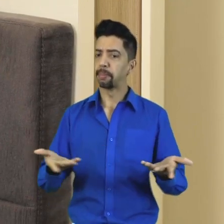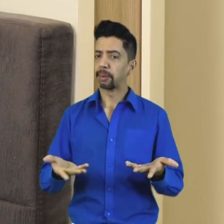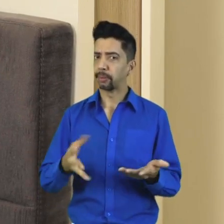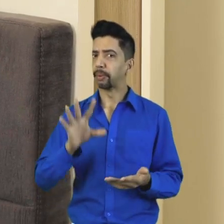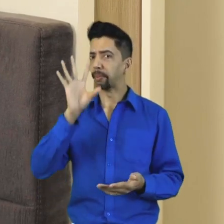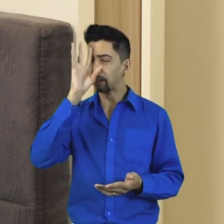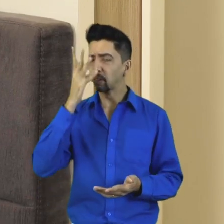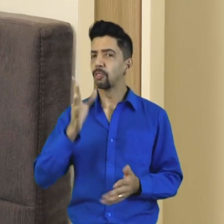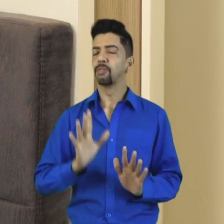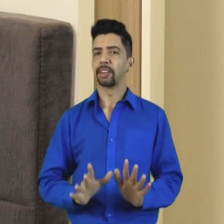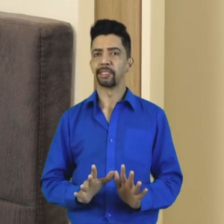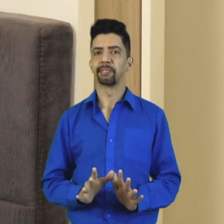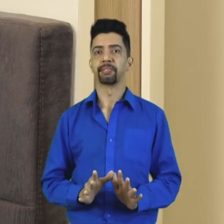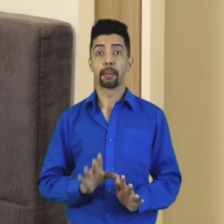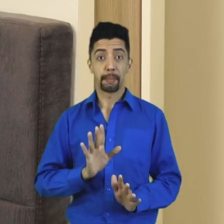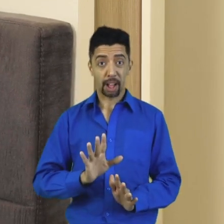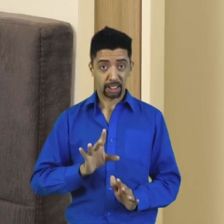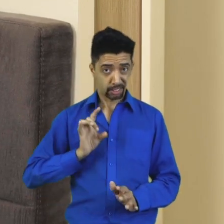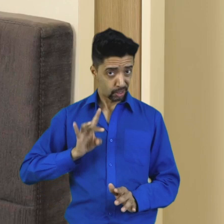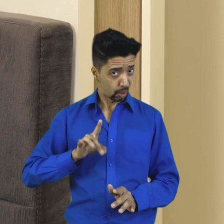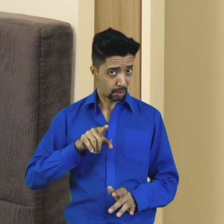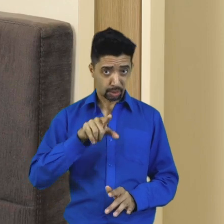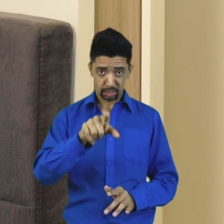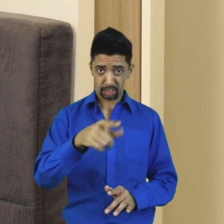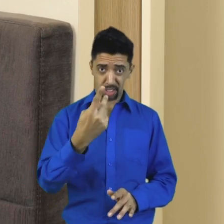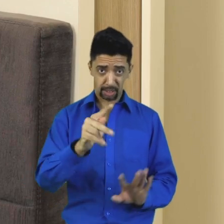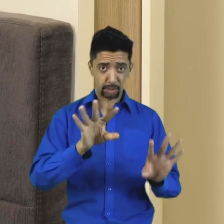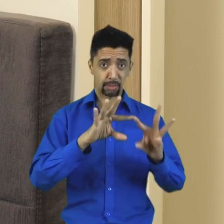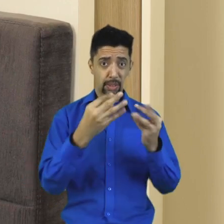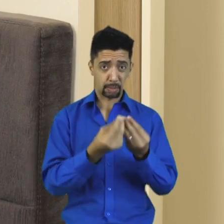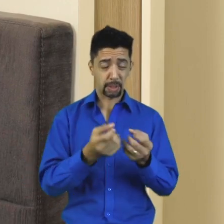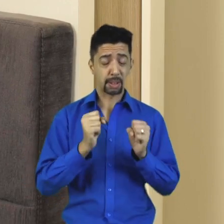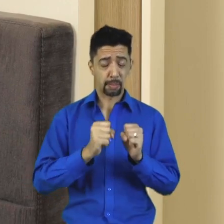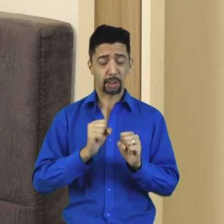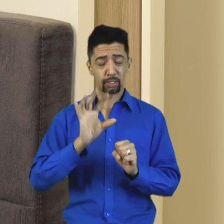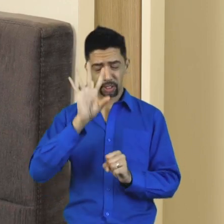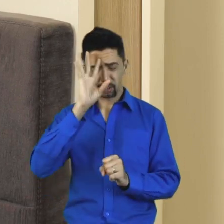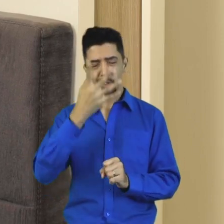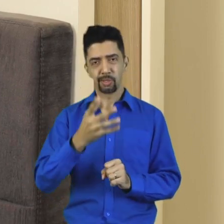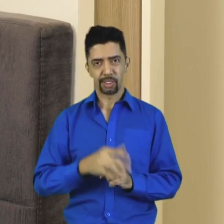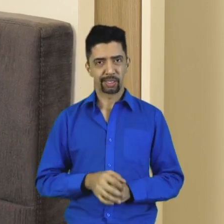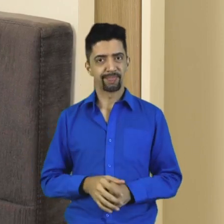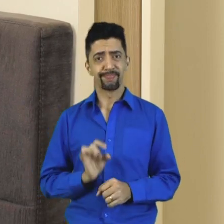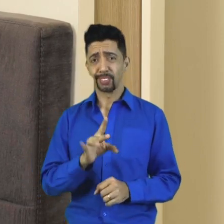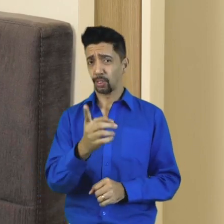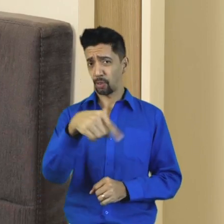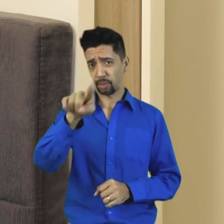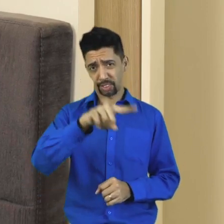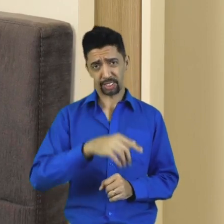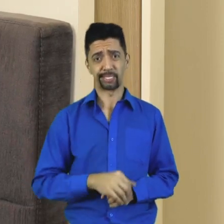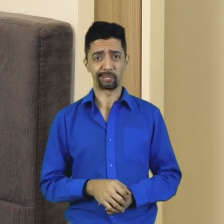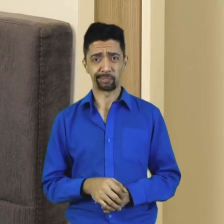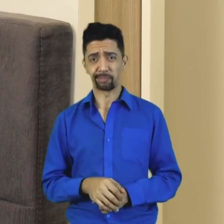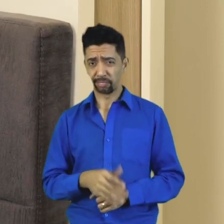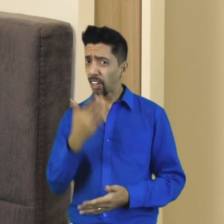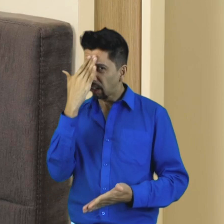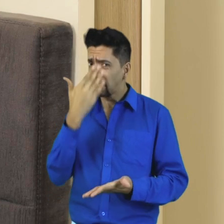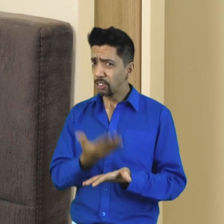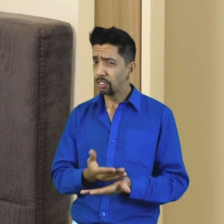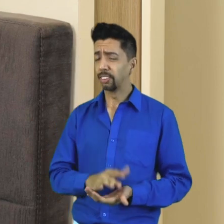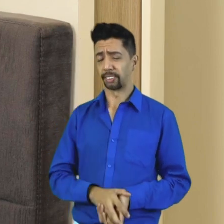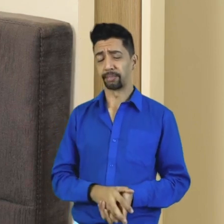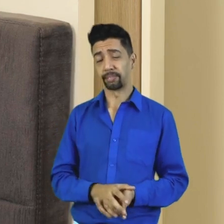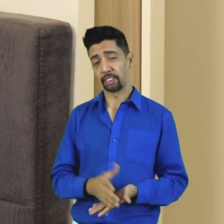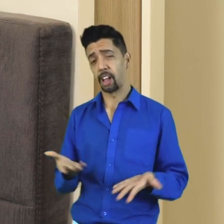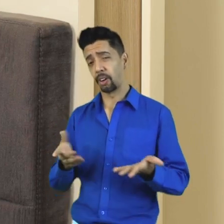resolver. Mas esse problema, você, somente você e sua família, pode resolver. Acredite, nós vamos